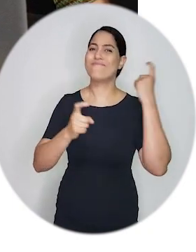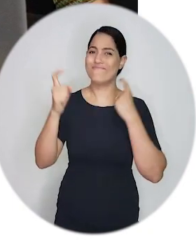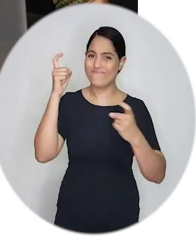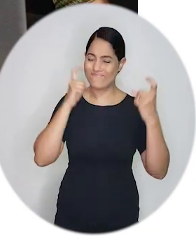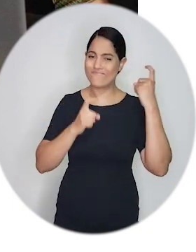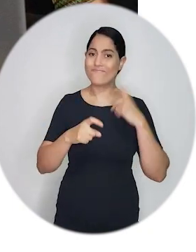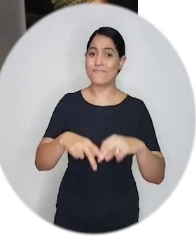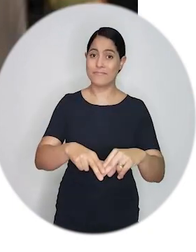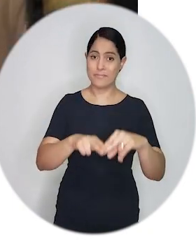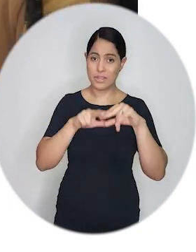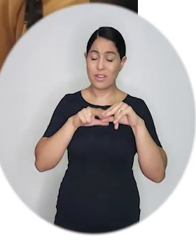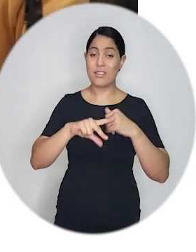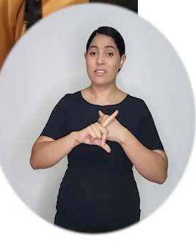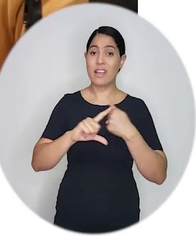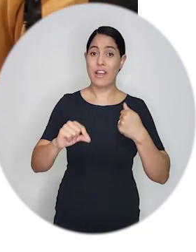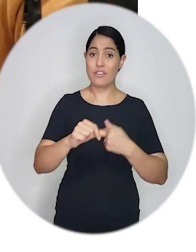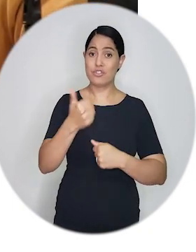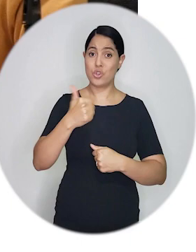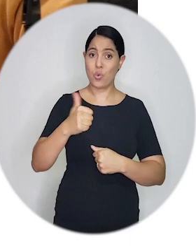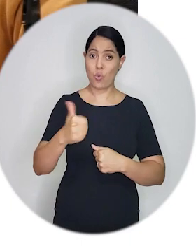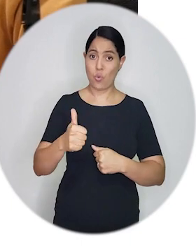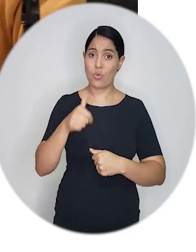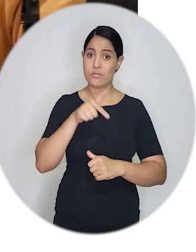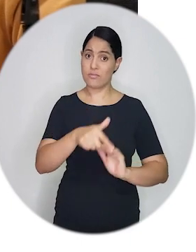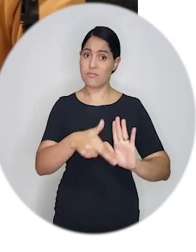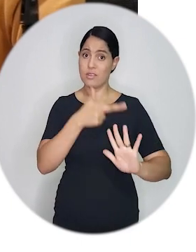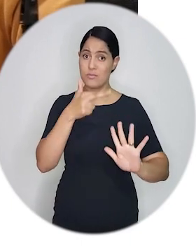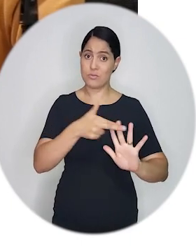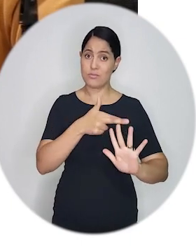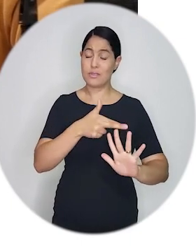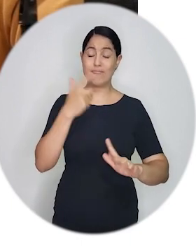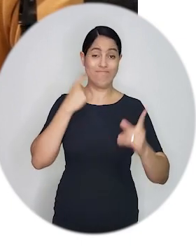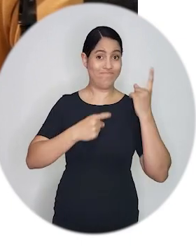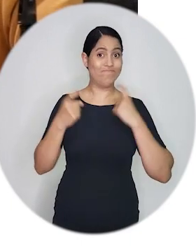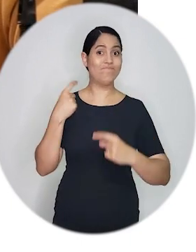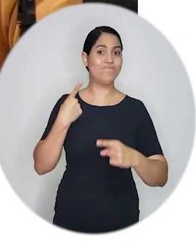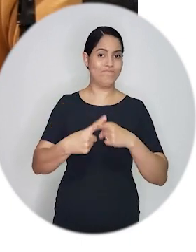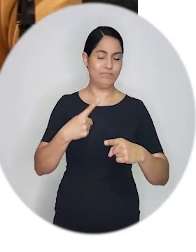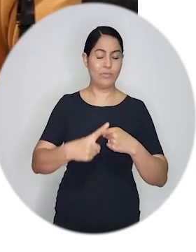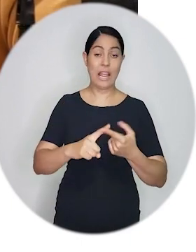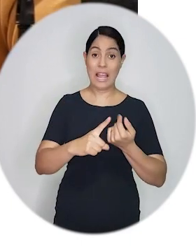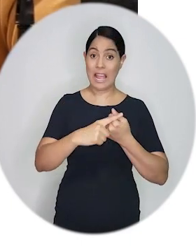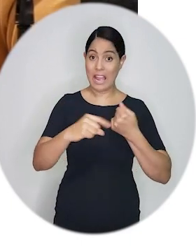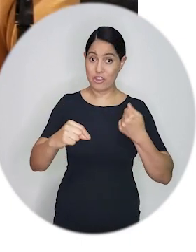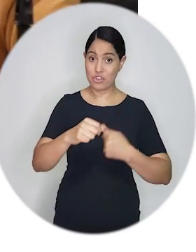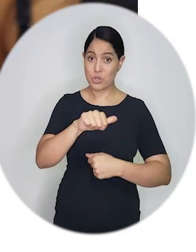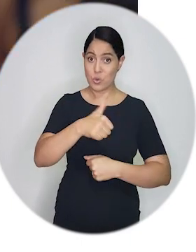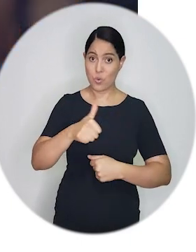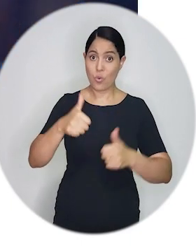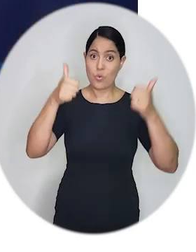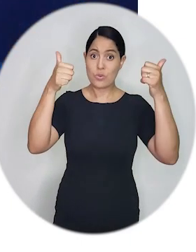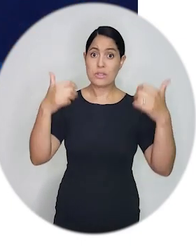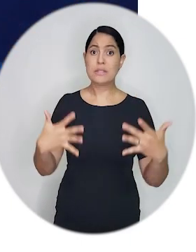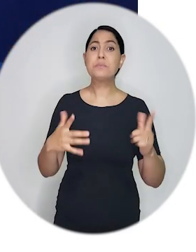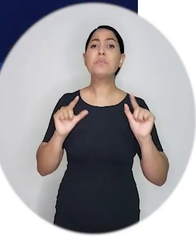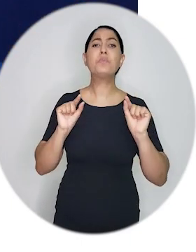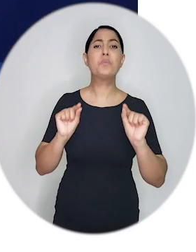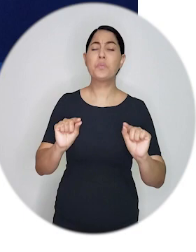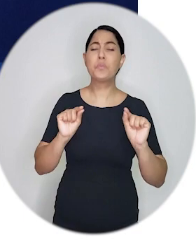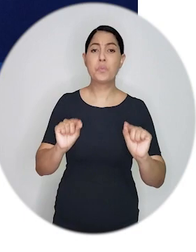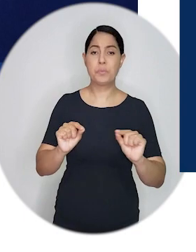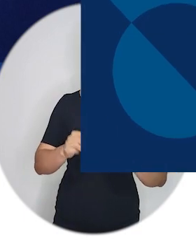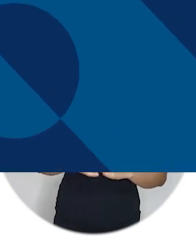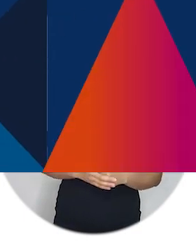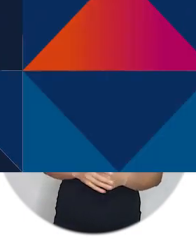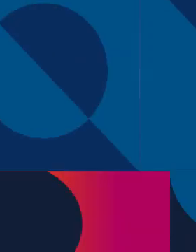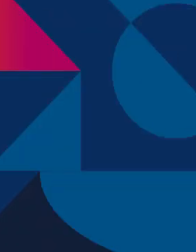sentido de levantar uma preocupação em relação ao artigo 11 dessa resolução. Esse artigo 11, ele